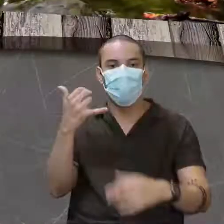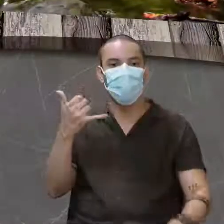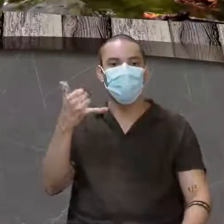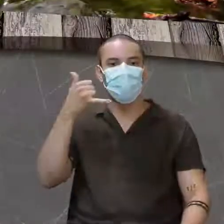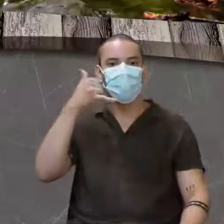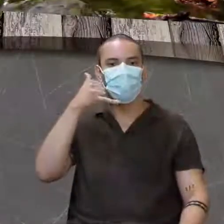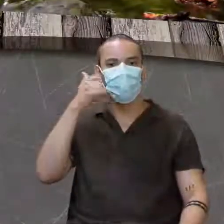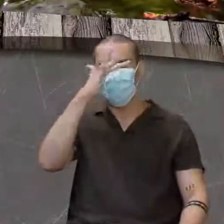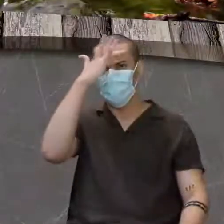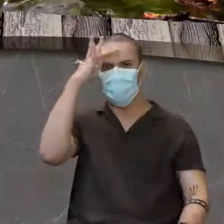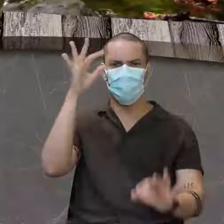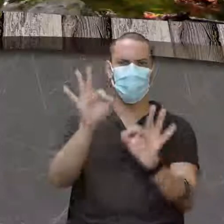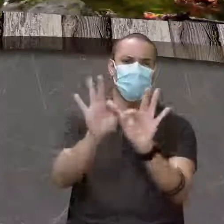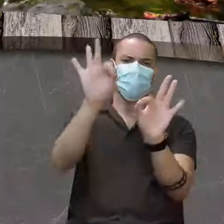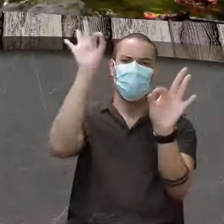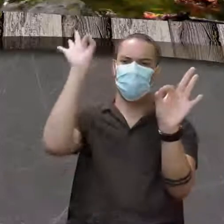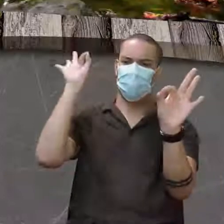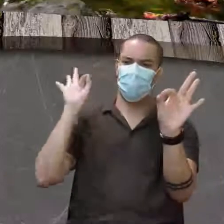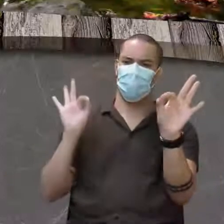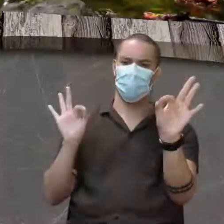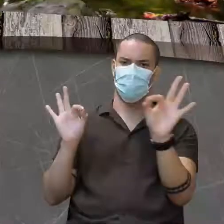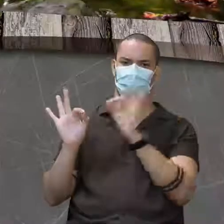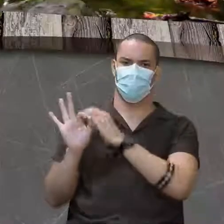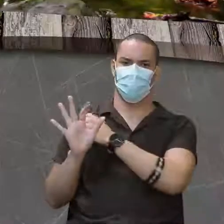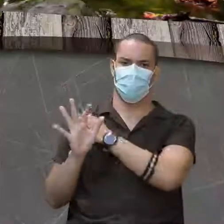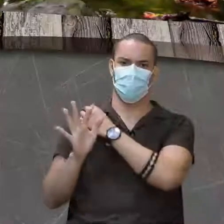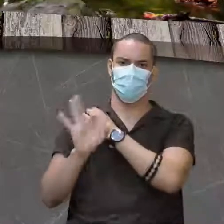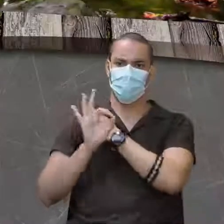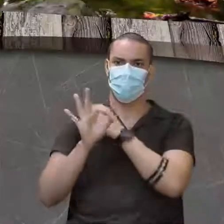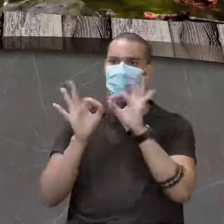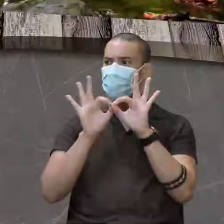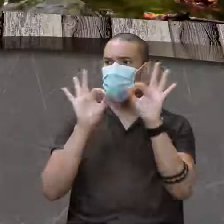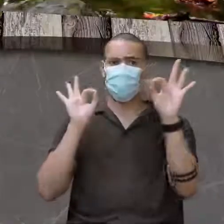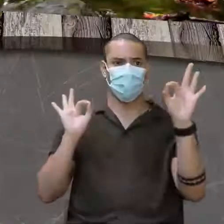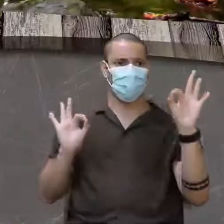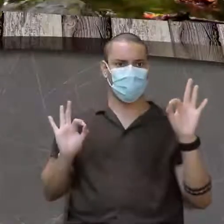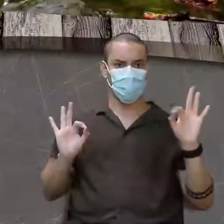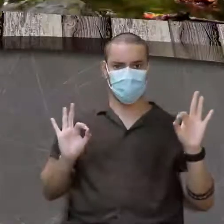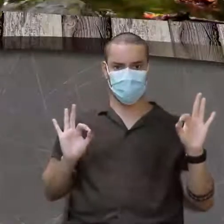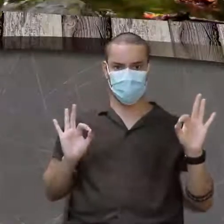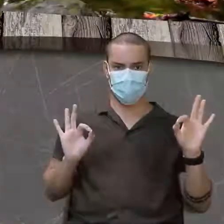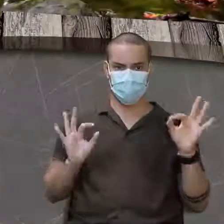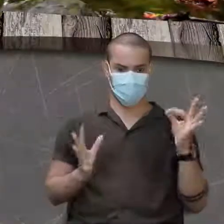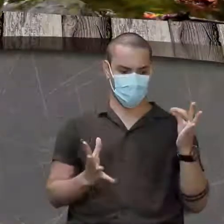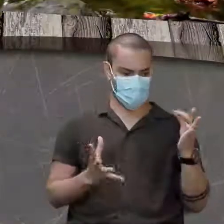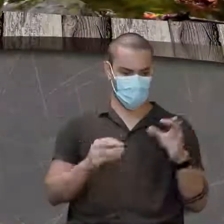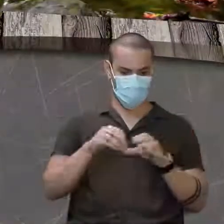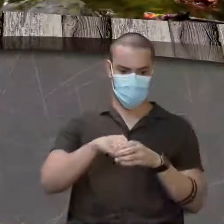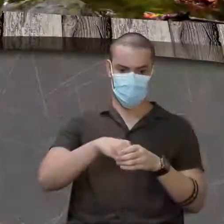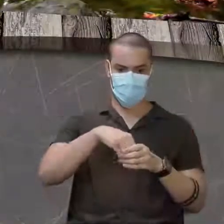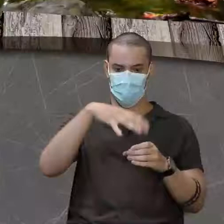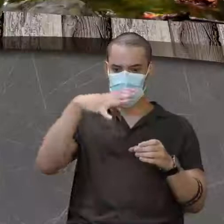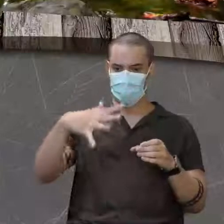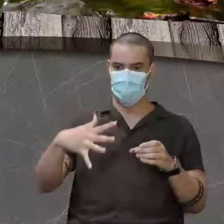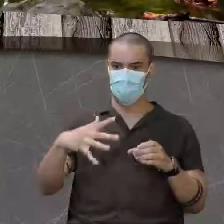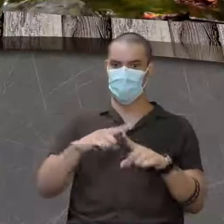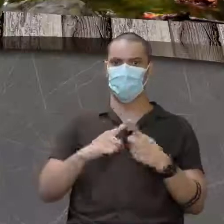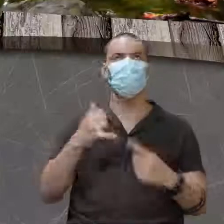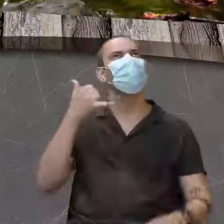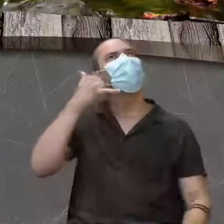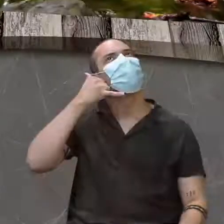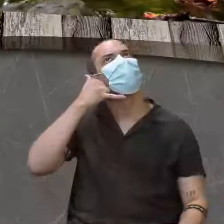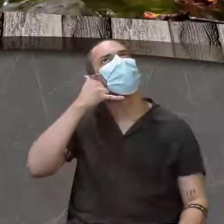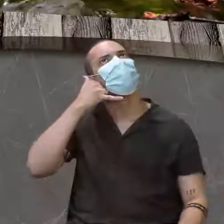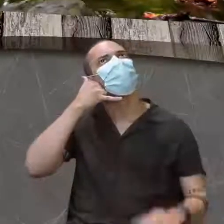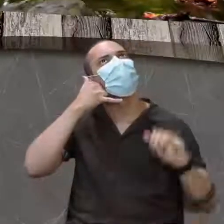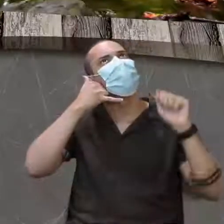A pessoa está distante de você. Alguma coisa que está longe, externo. Então, você vai